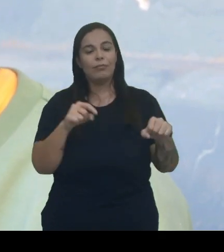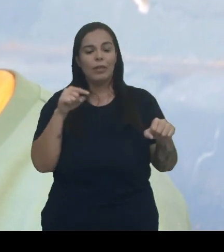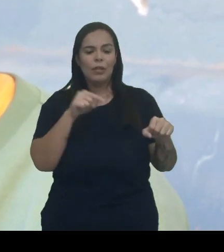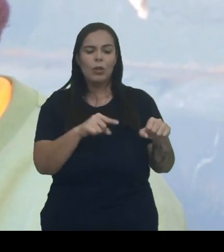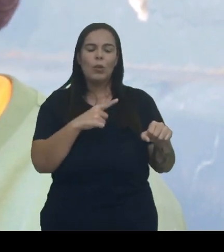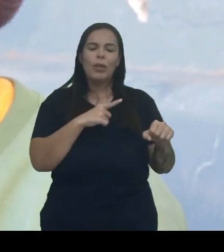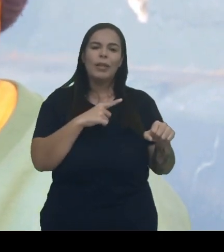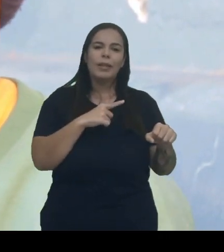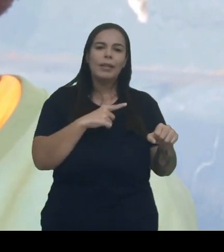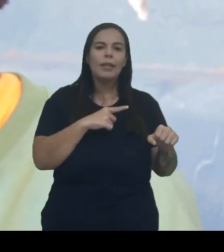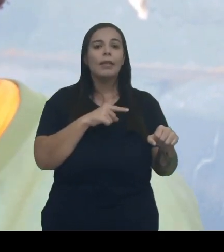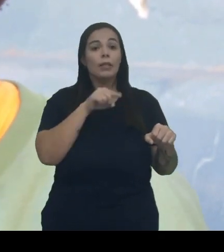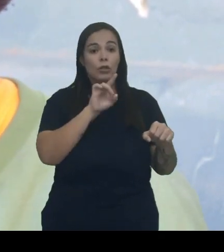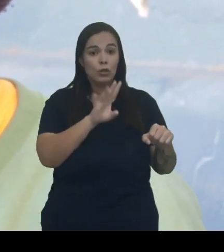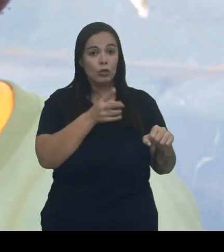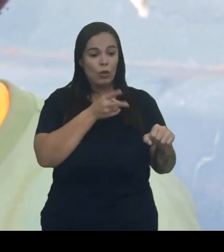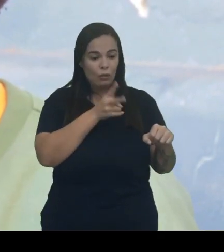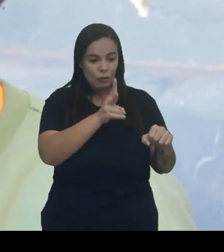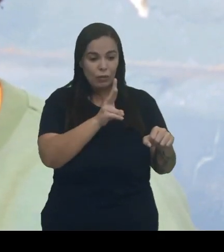só está viva